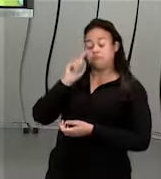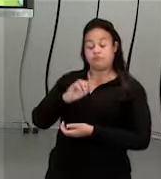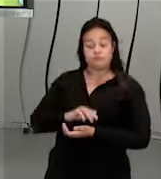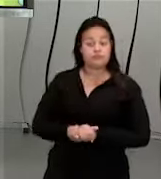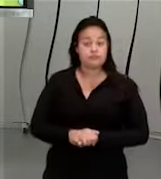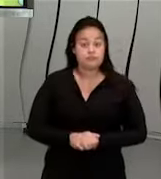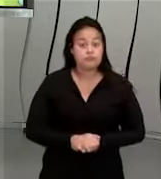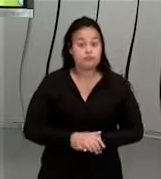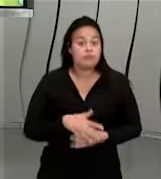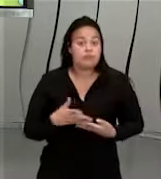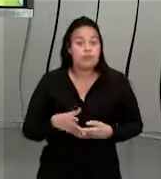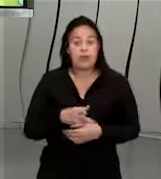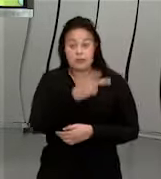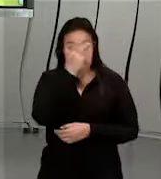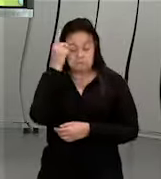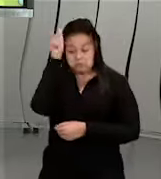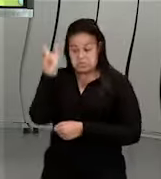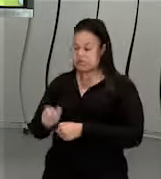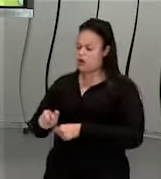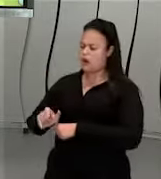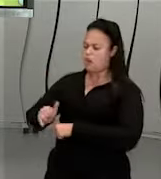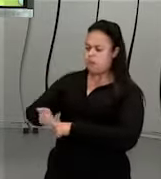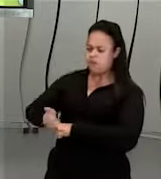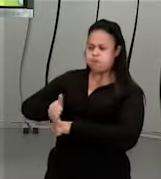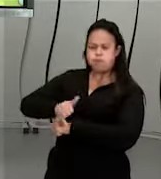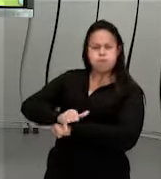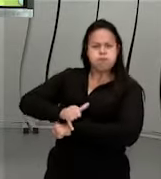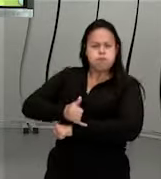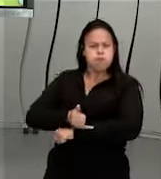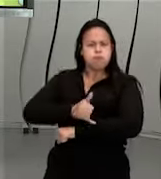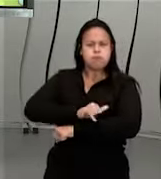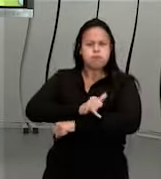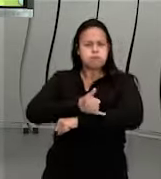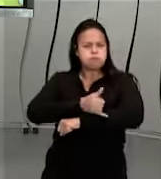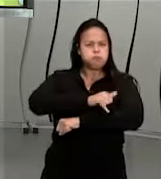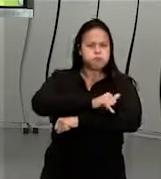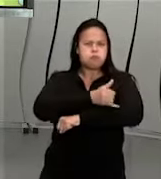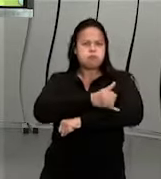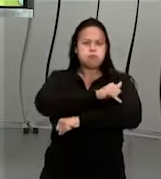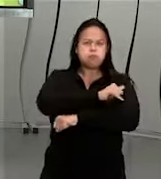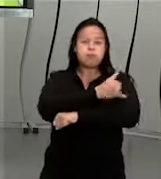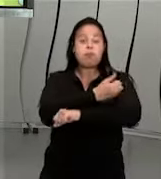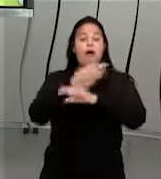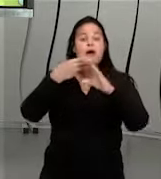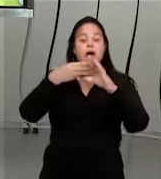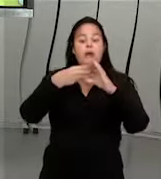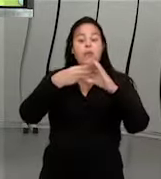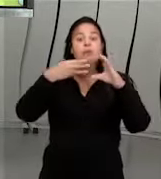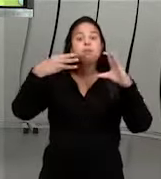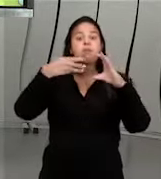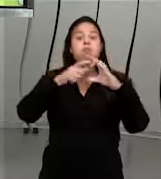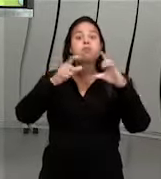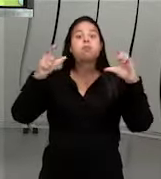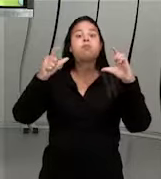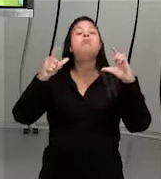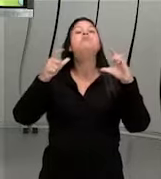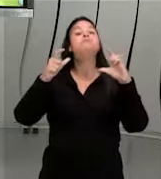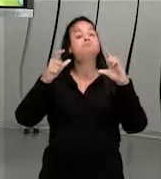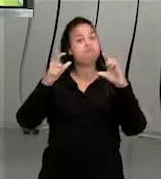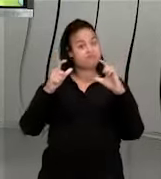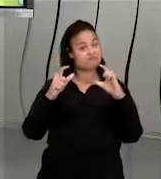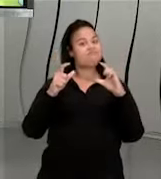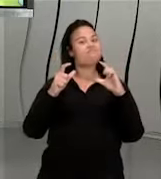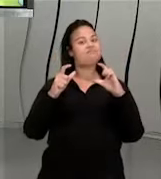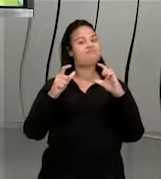Quando uma pessoa engorda, essas células elas aumentam de volume e não